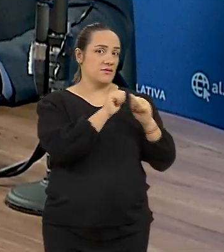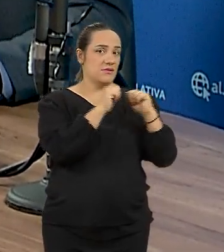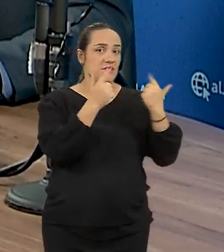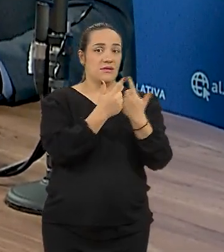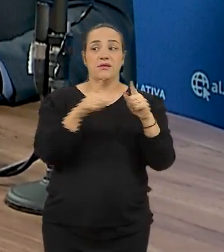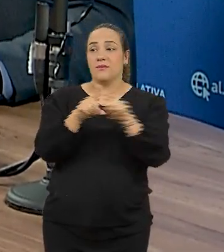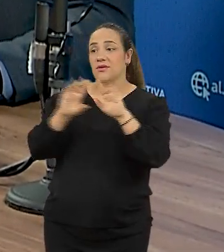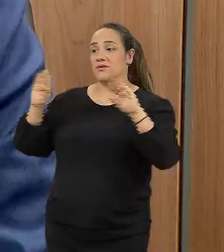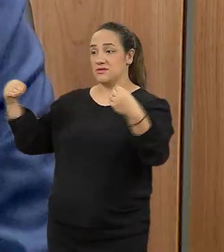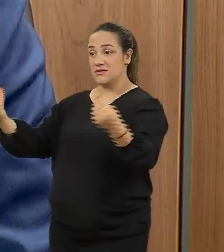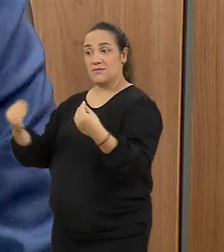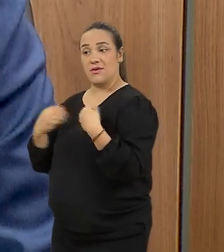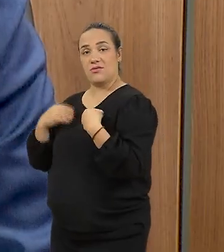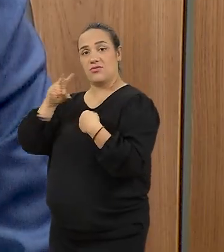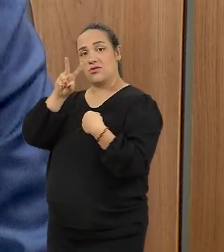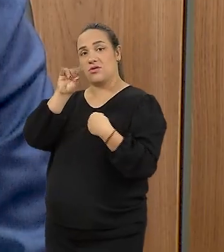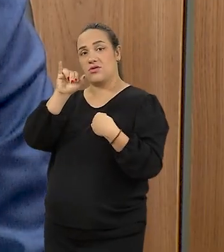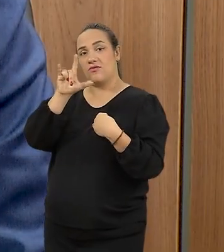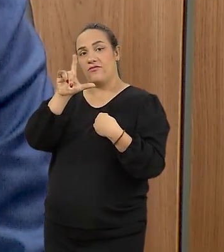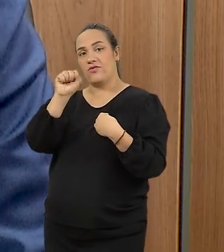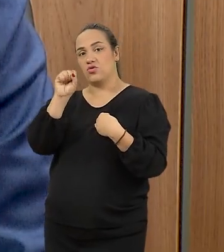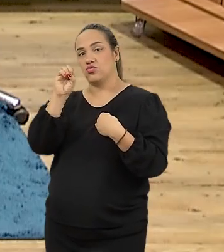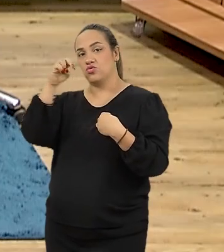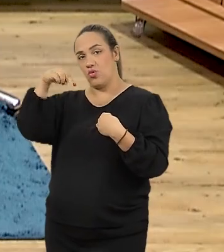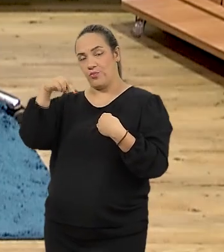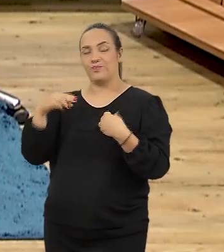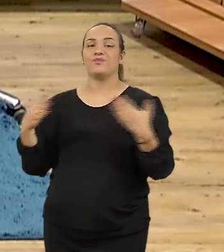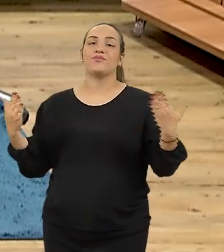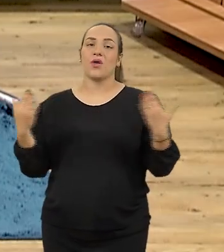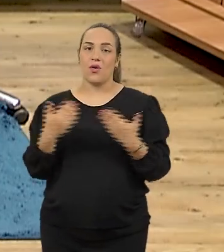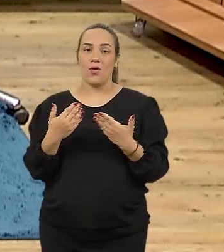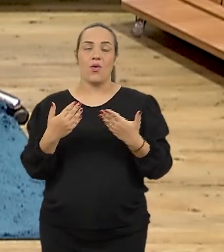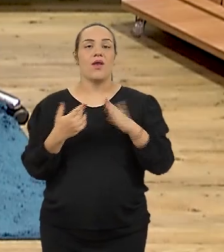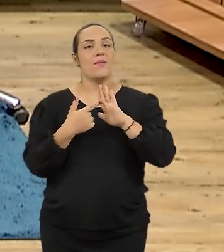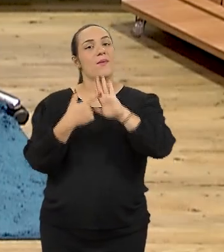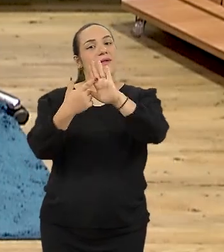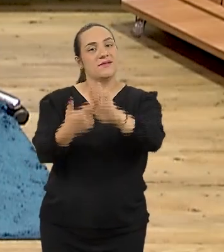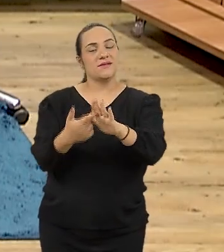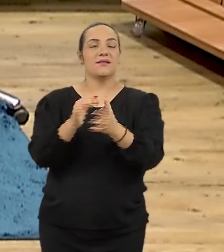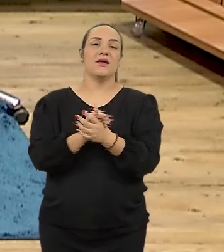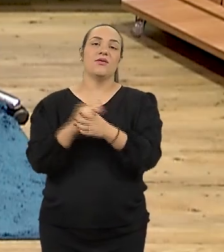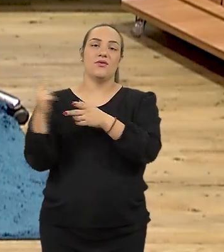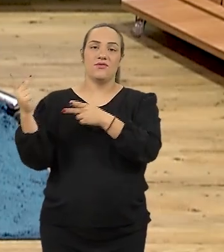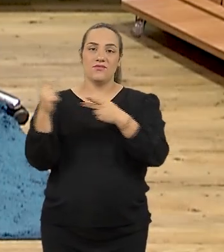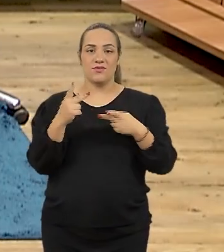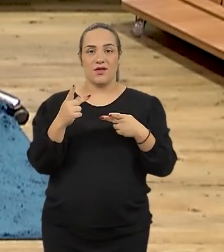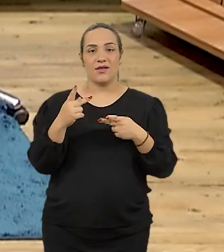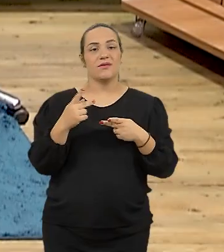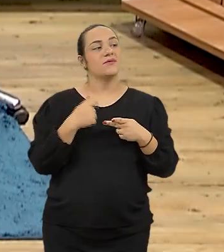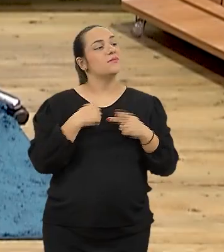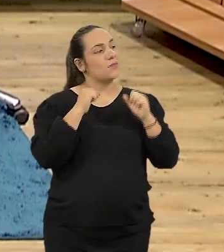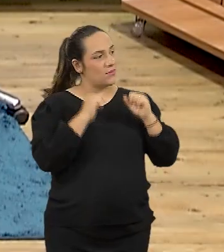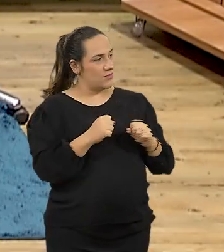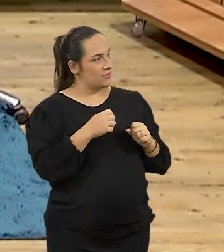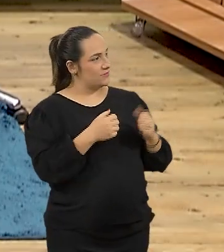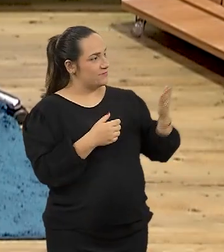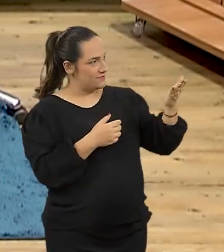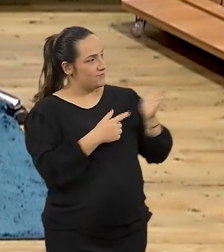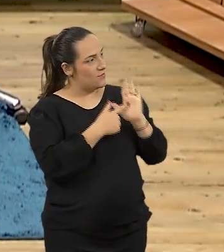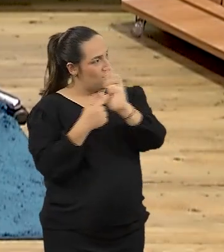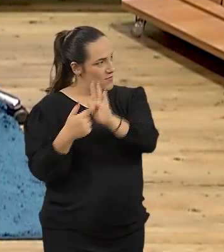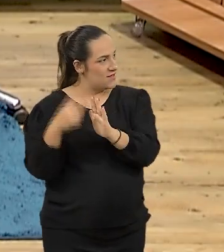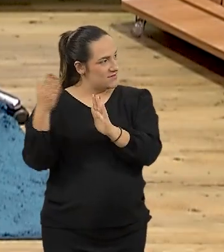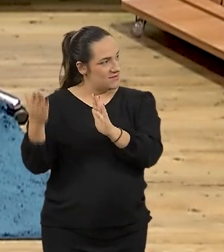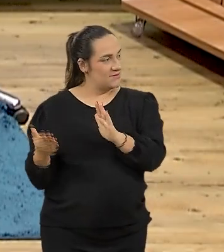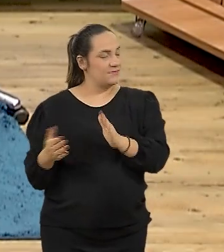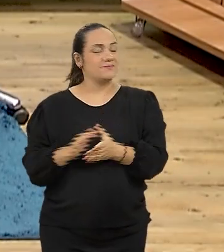do Tribunal de Justiça, Wilson Bertelli. E para apresentar o nosso convidado, vou passar a palavra ao Dr.